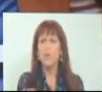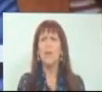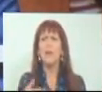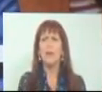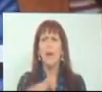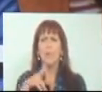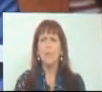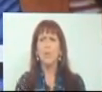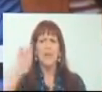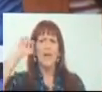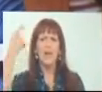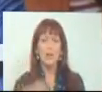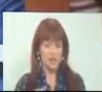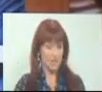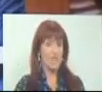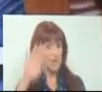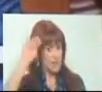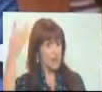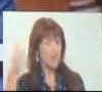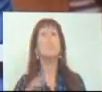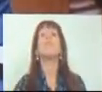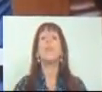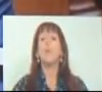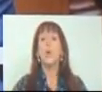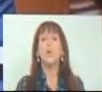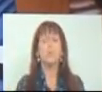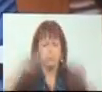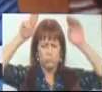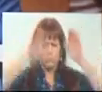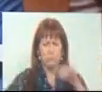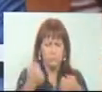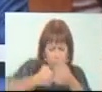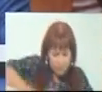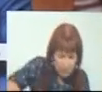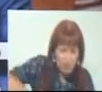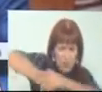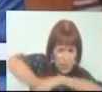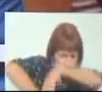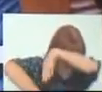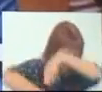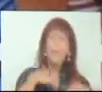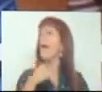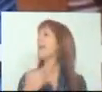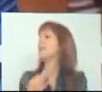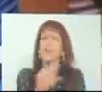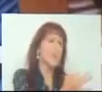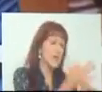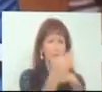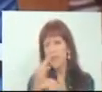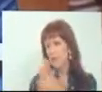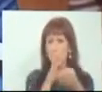o país para uma crise que se adivinhava. E o que fez? Enterrou a cabeça na areia e alegremente, de festa em